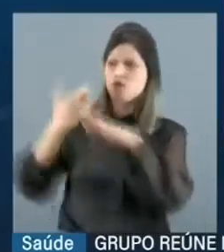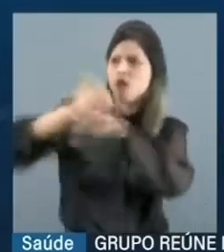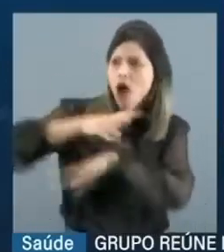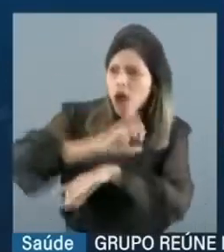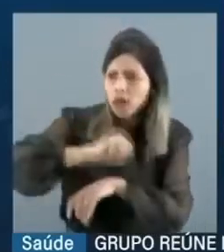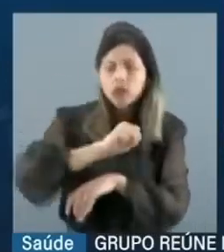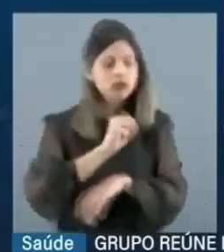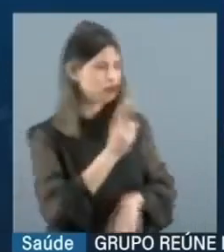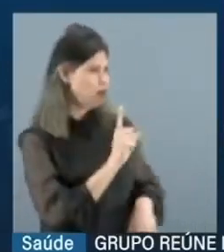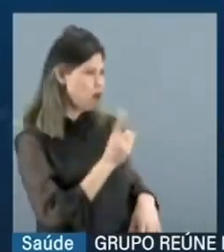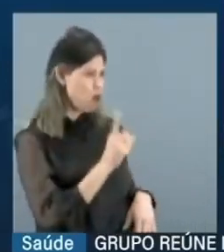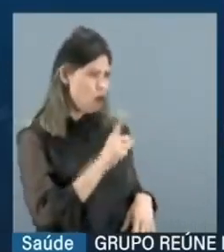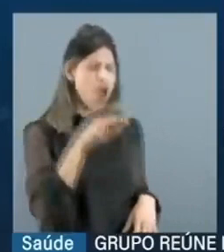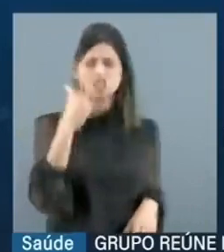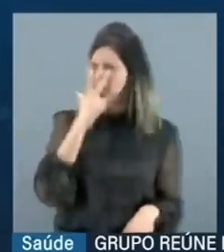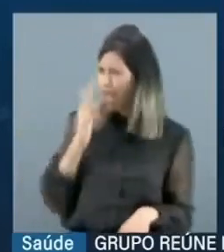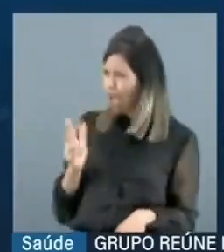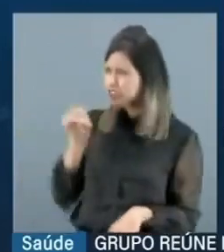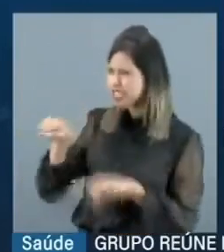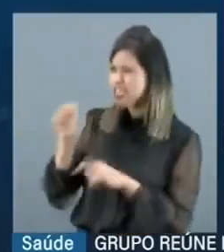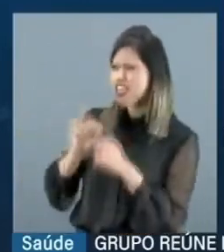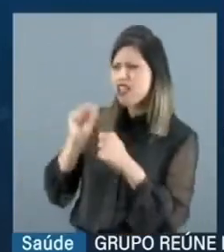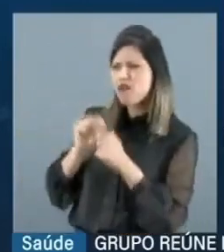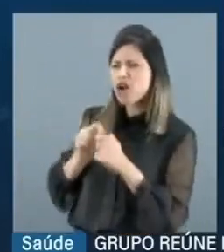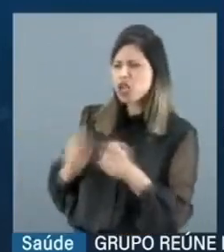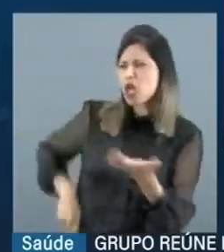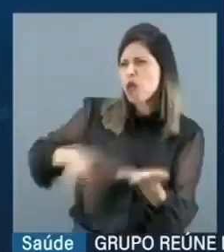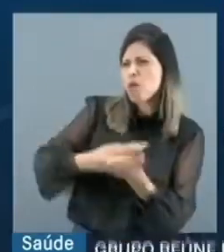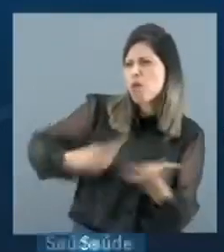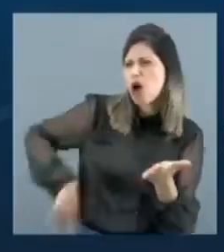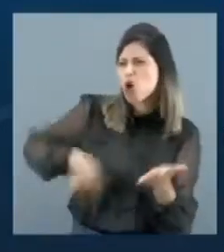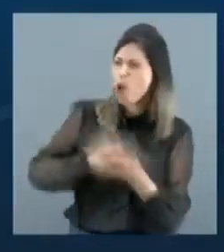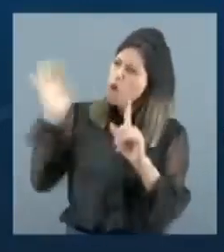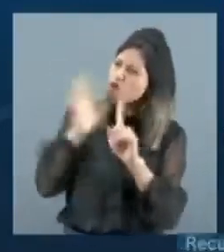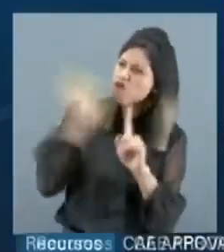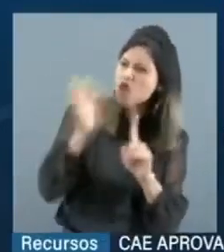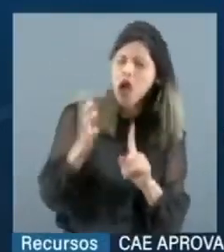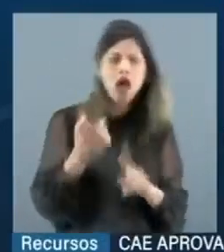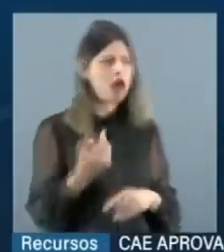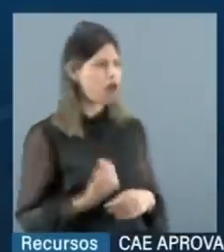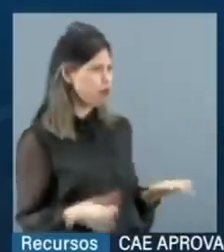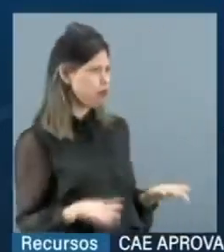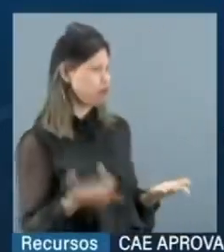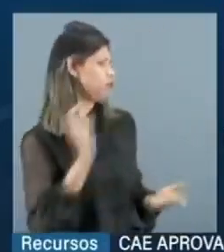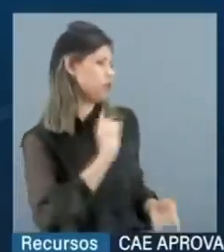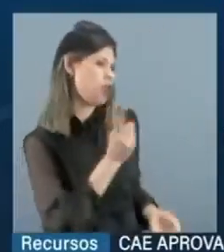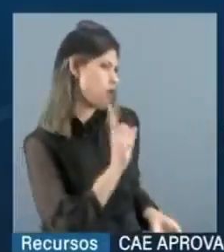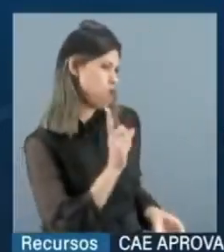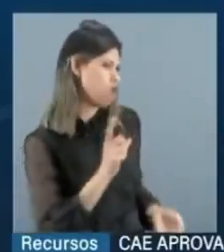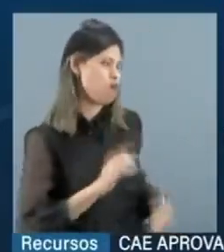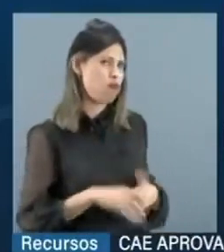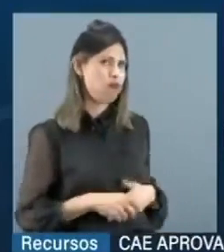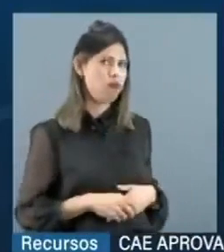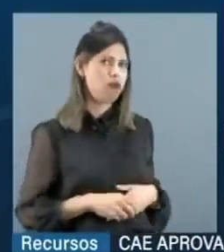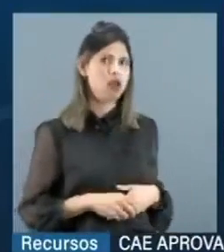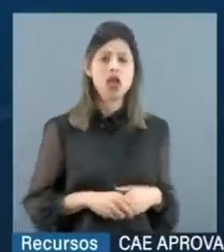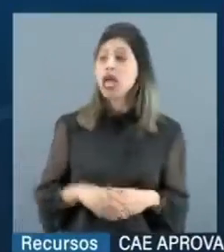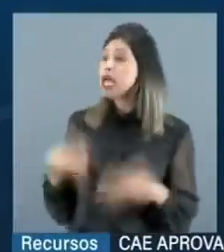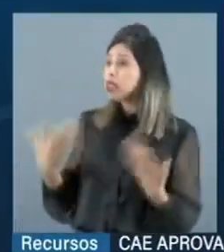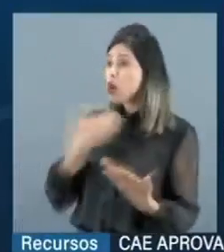Não, senhor. A senhora acha que ele patrocinou, fomentou essas invasões? Não, senhor. O